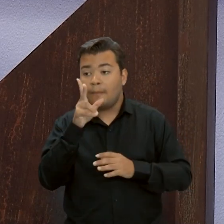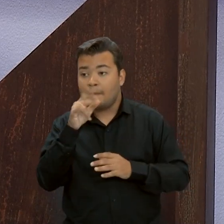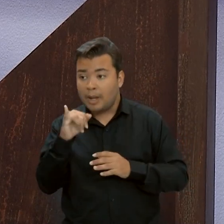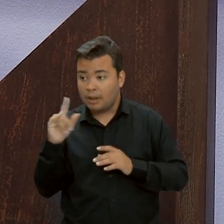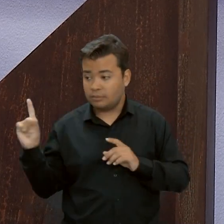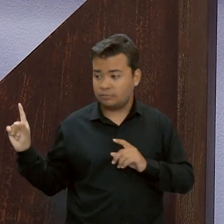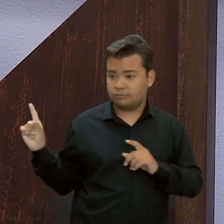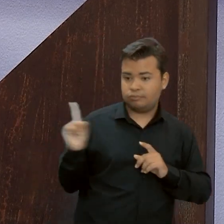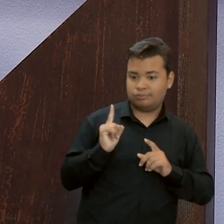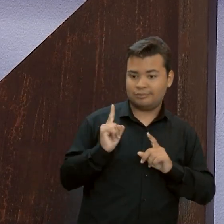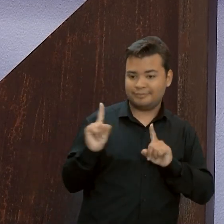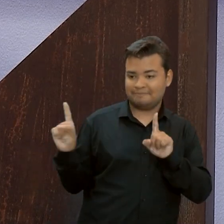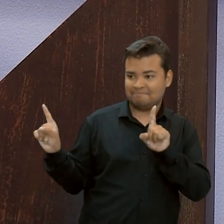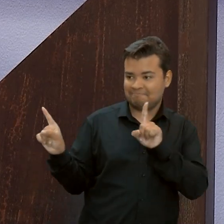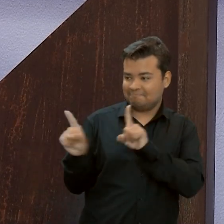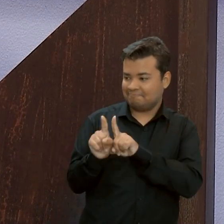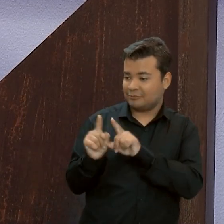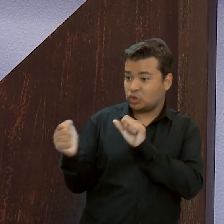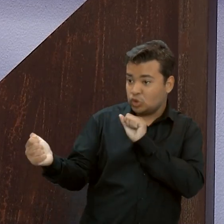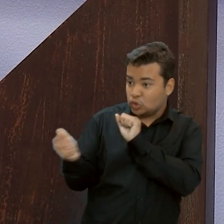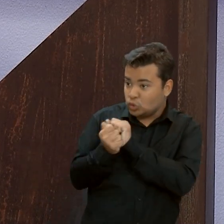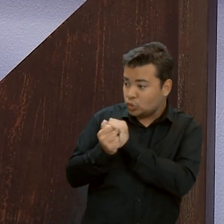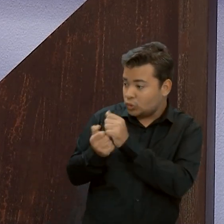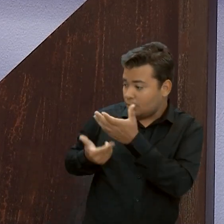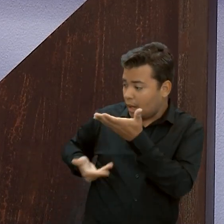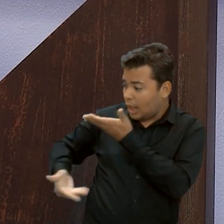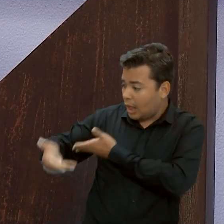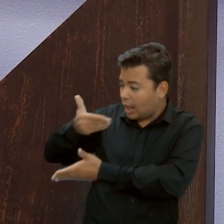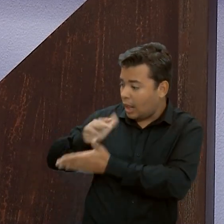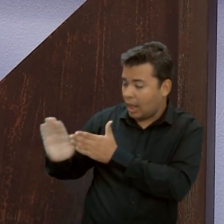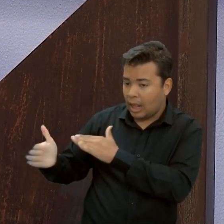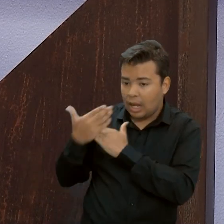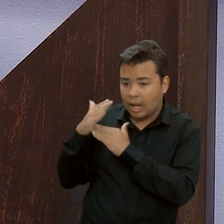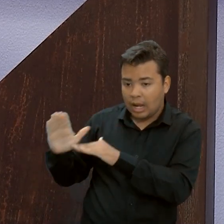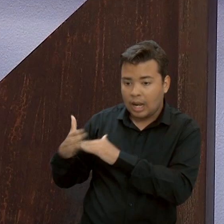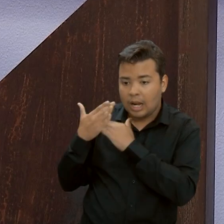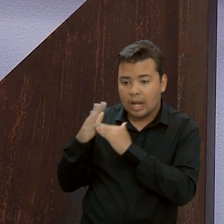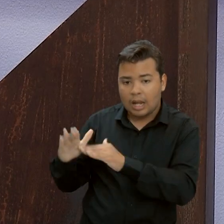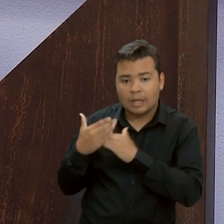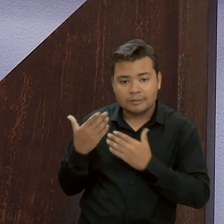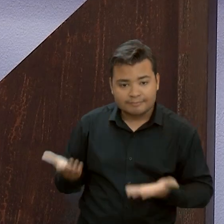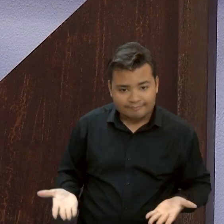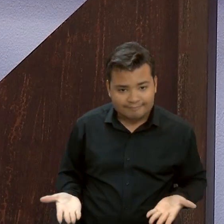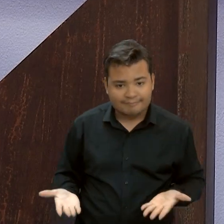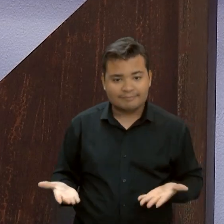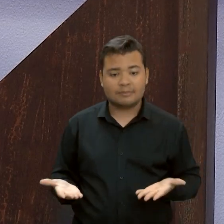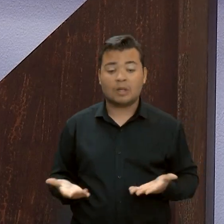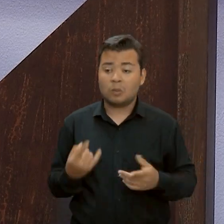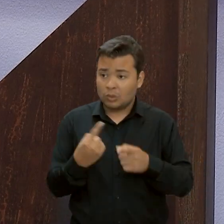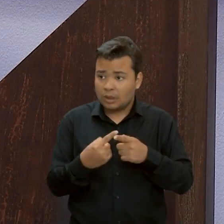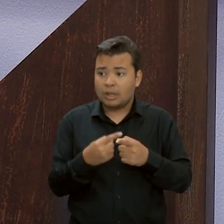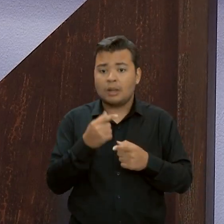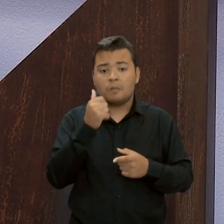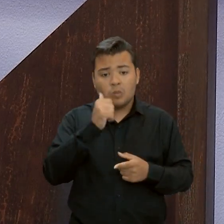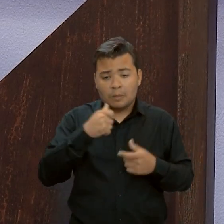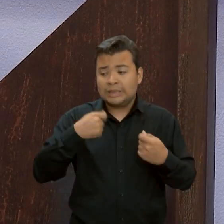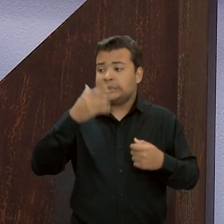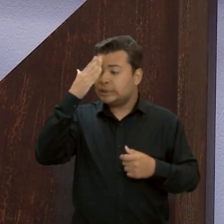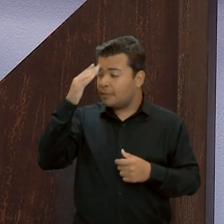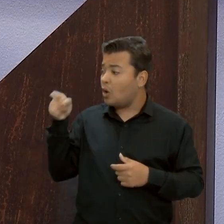né? Para o desenvolvimento da criança, para você ter apoio, saber que ali tem um pai que está